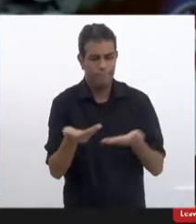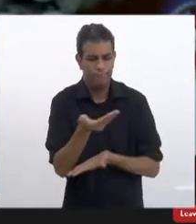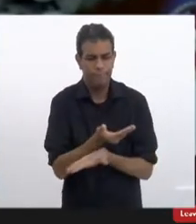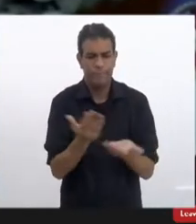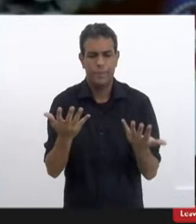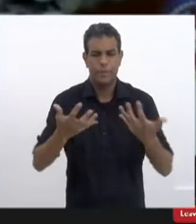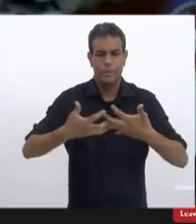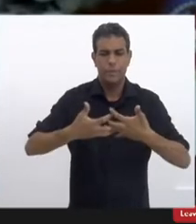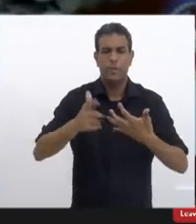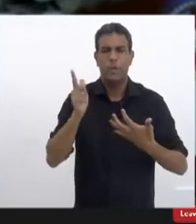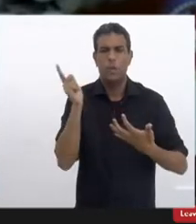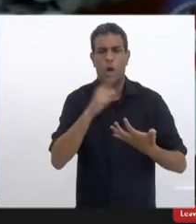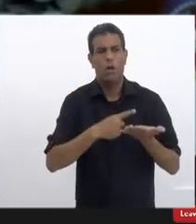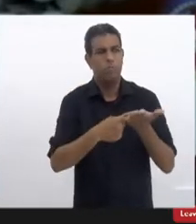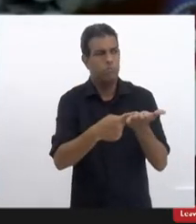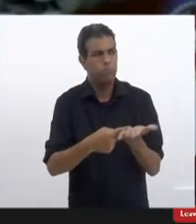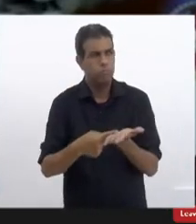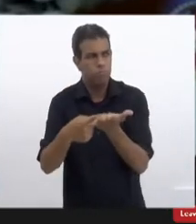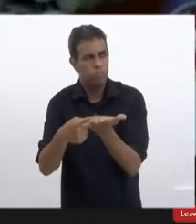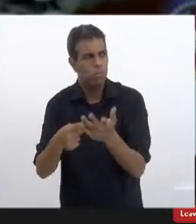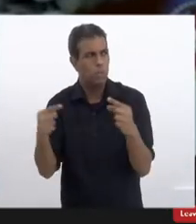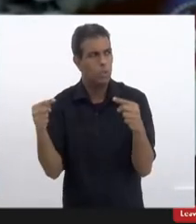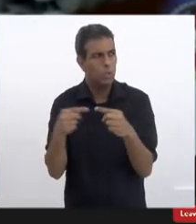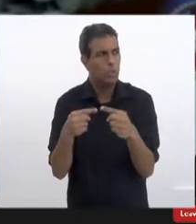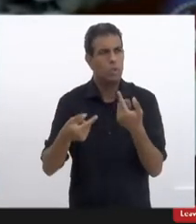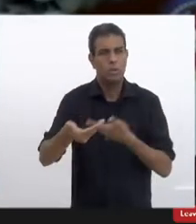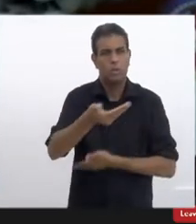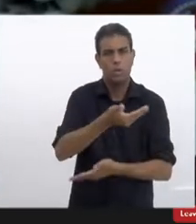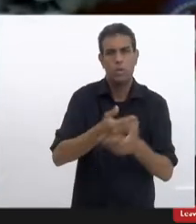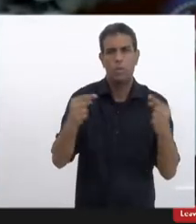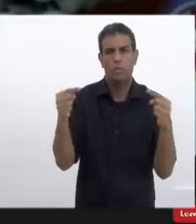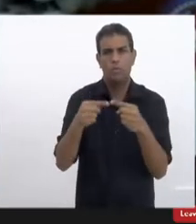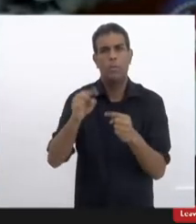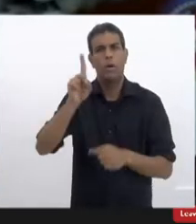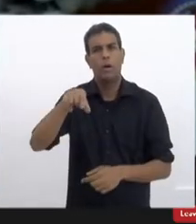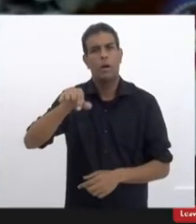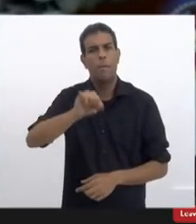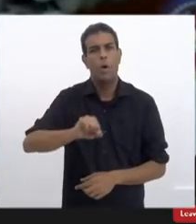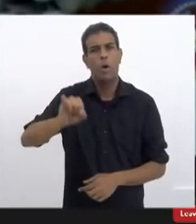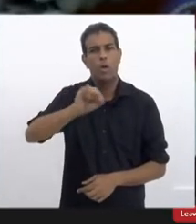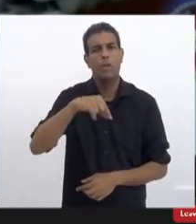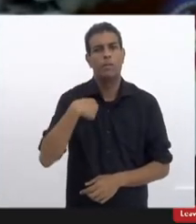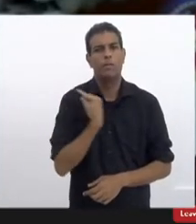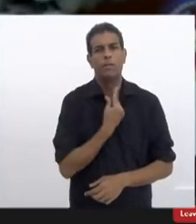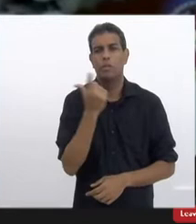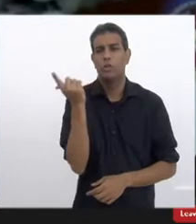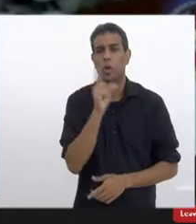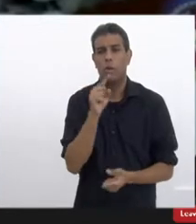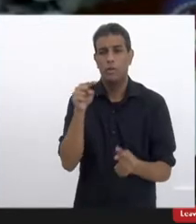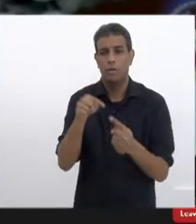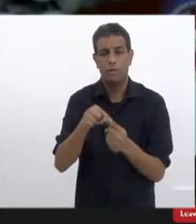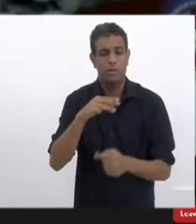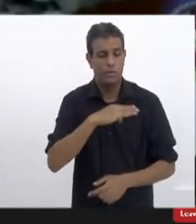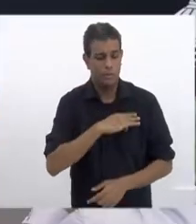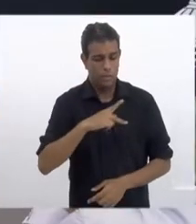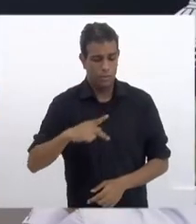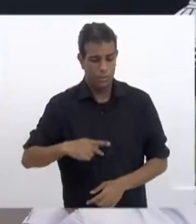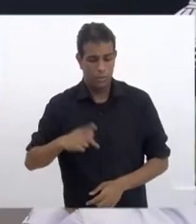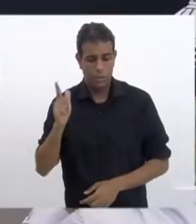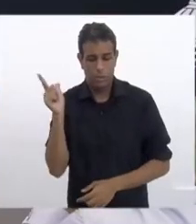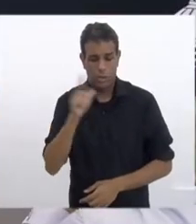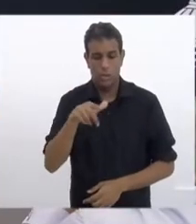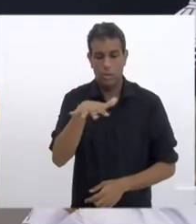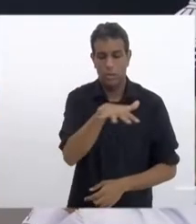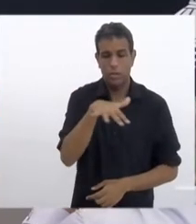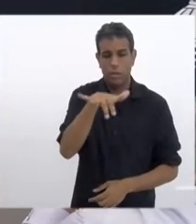esse diálogo, essa interlocução, essa troca tem sido muito positiva, porque o Ministério Público, como